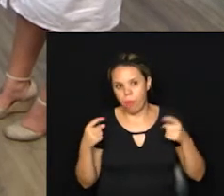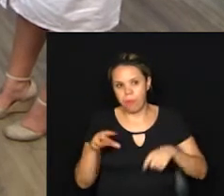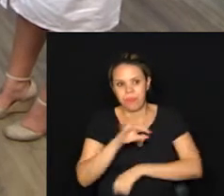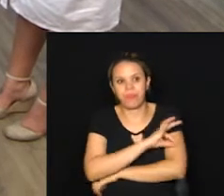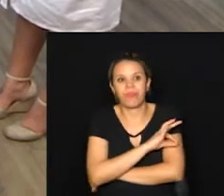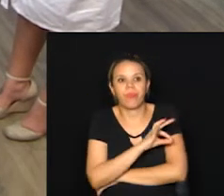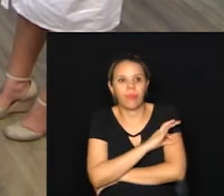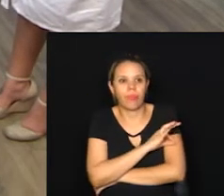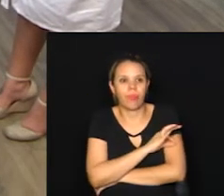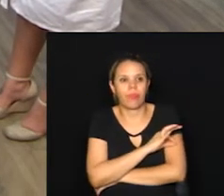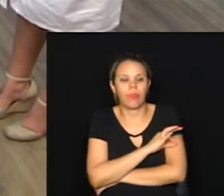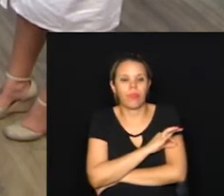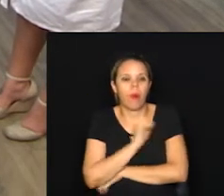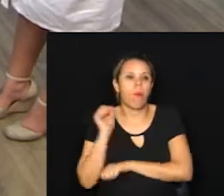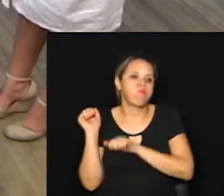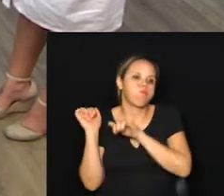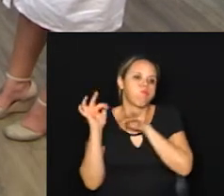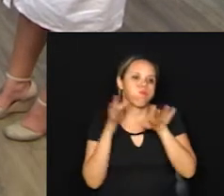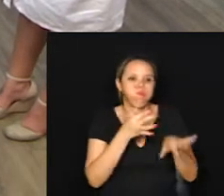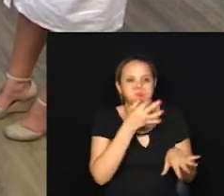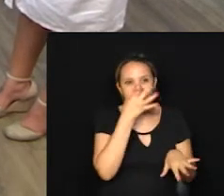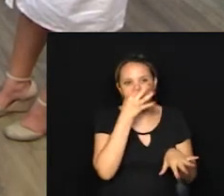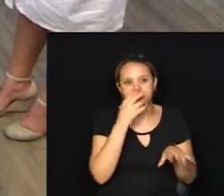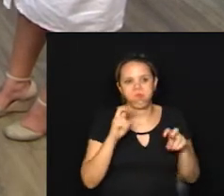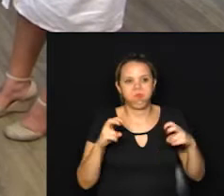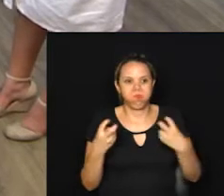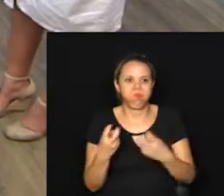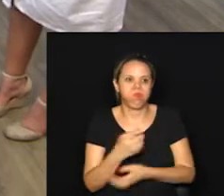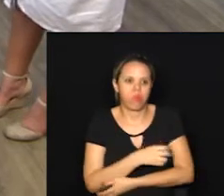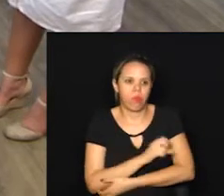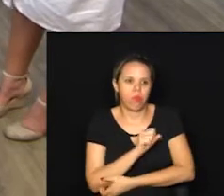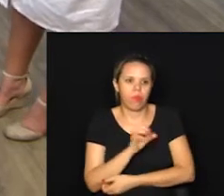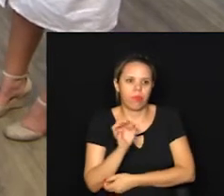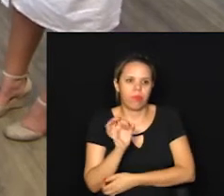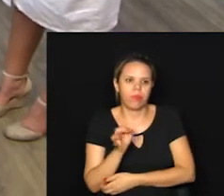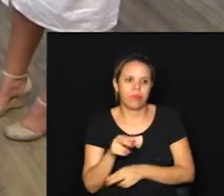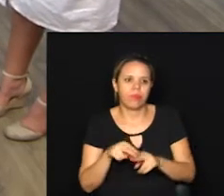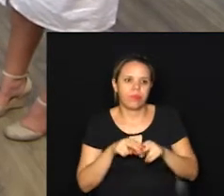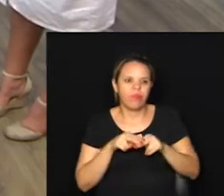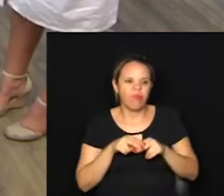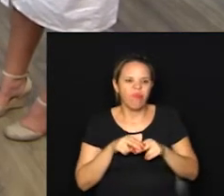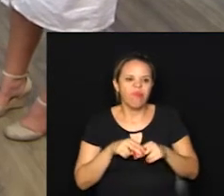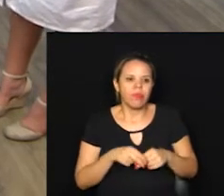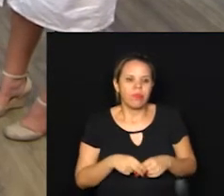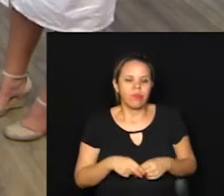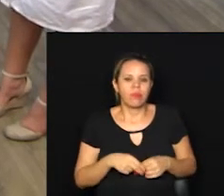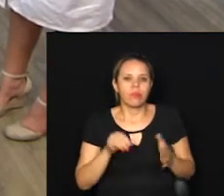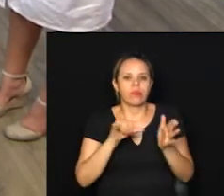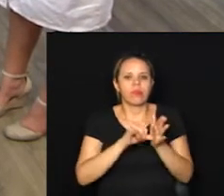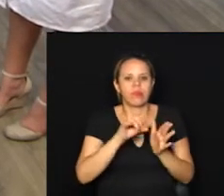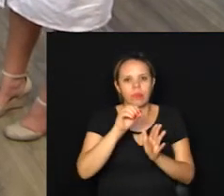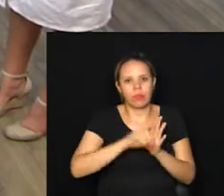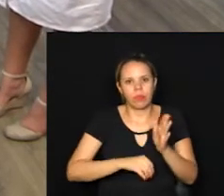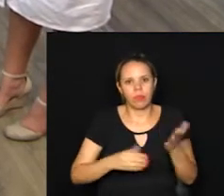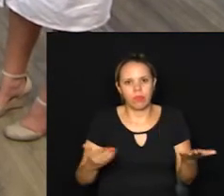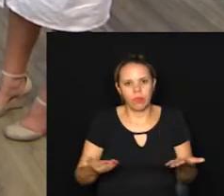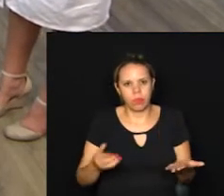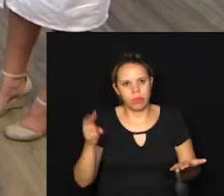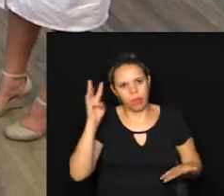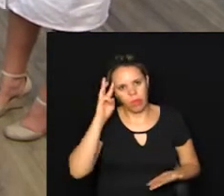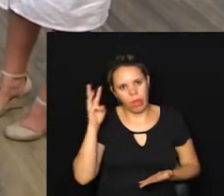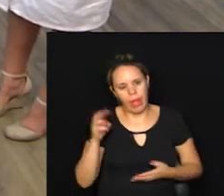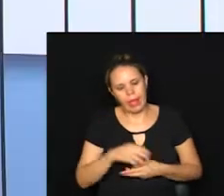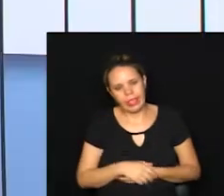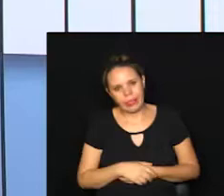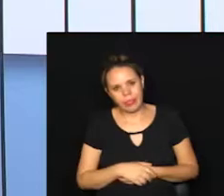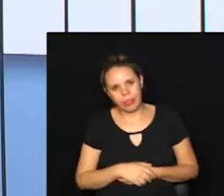prefeitura em relação à aglomeração em volta do estádio, né? Isso mesmo, e por isso que no Diário Oficial desta